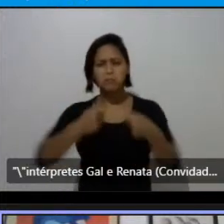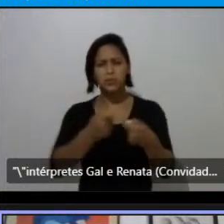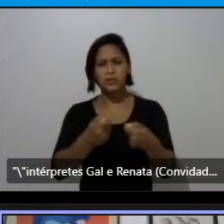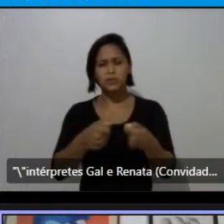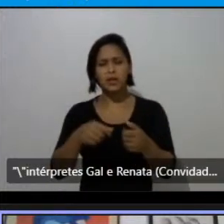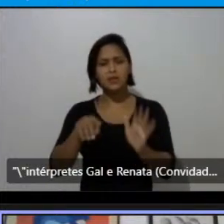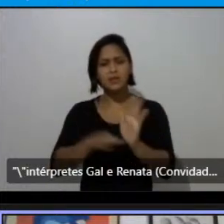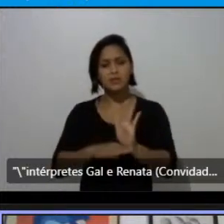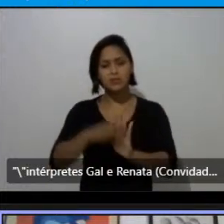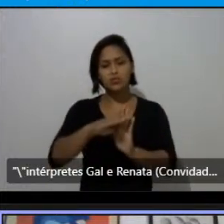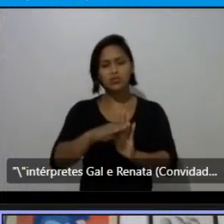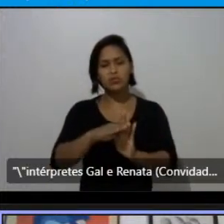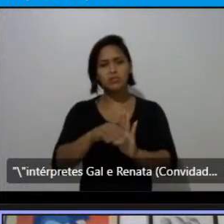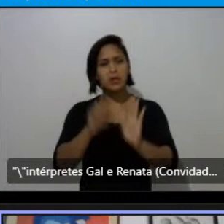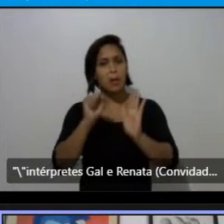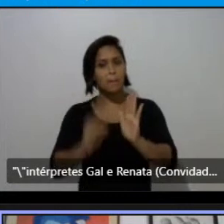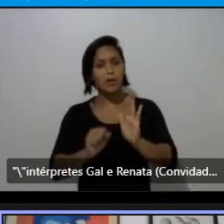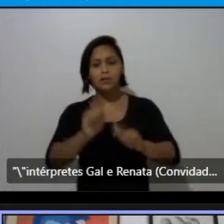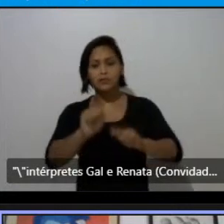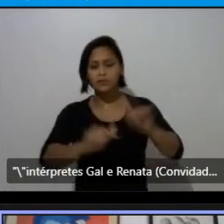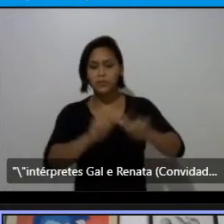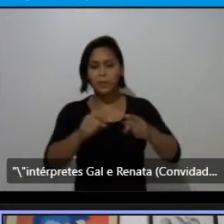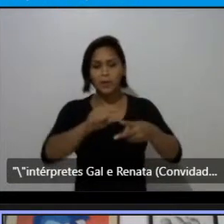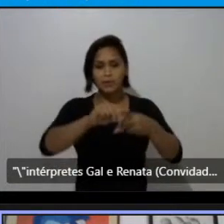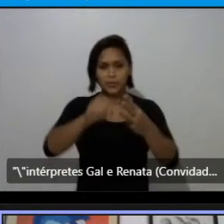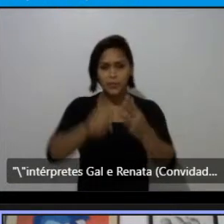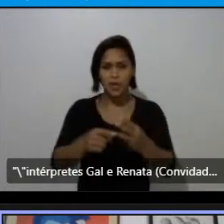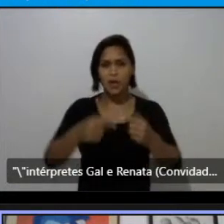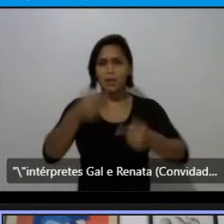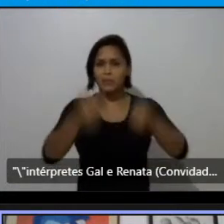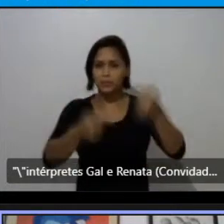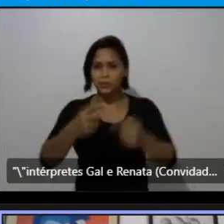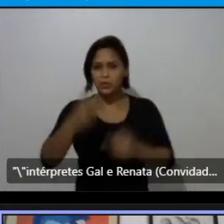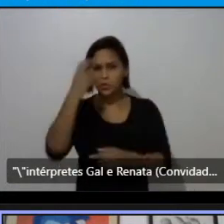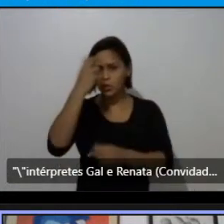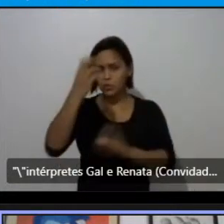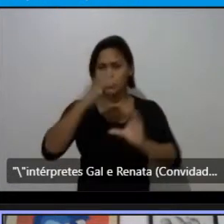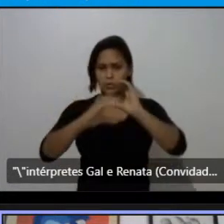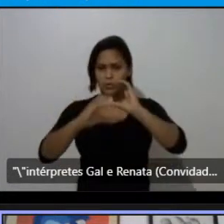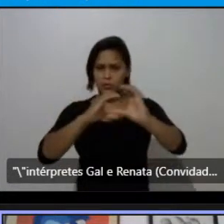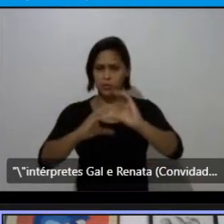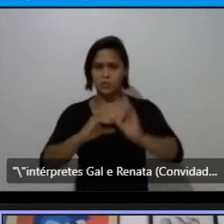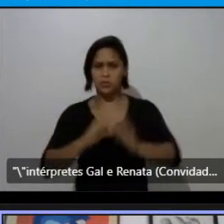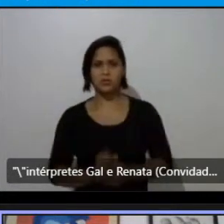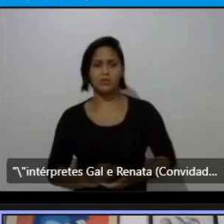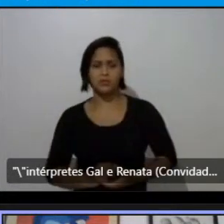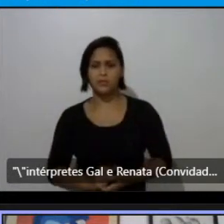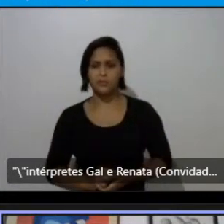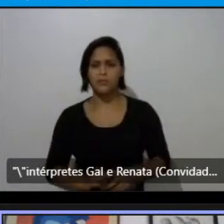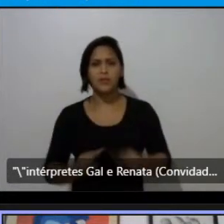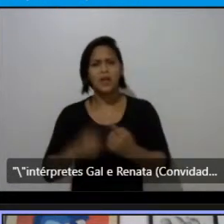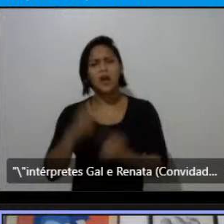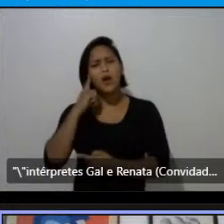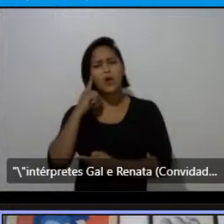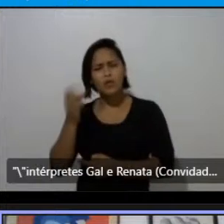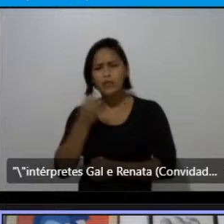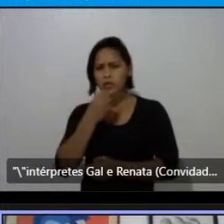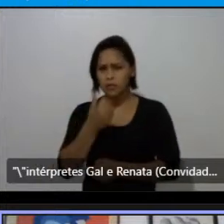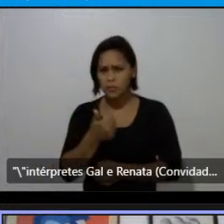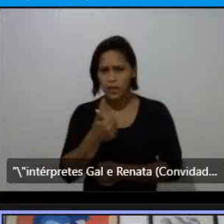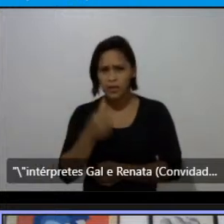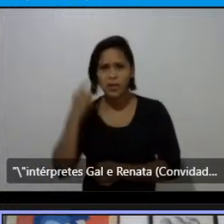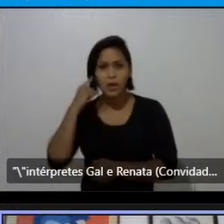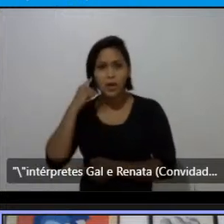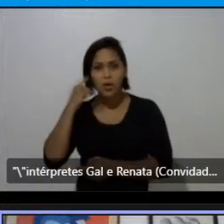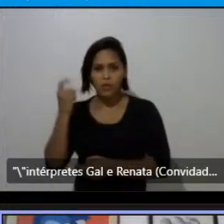né? E aí a gente trabalha três dimensões: a política, a cultura e a comunicação. Então, vocês estão ouvindo, gente? Eu fico aqui sem ver